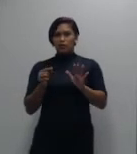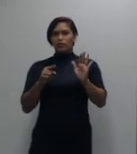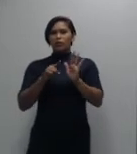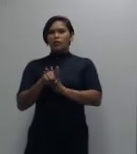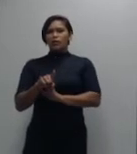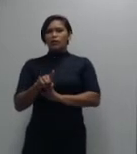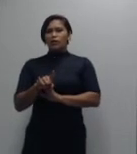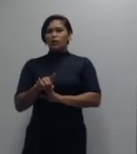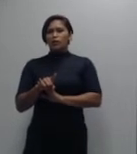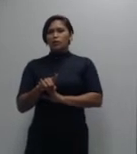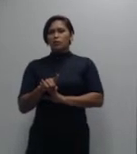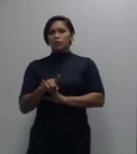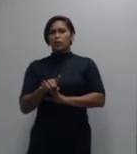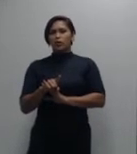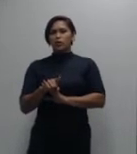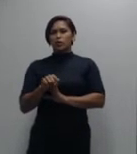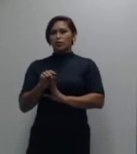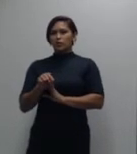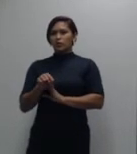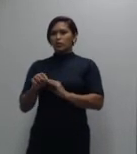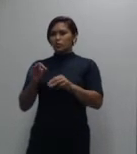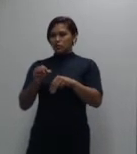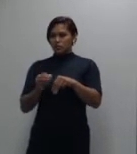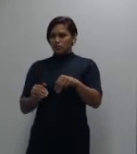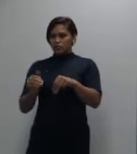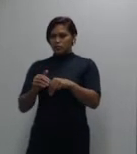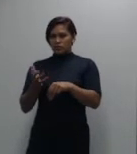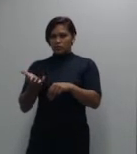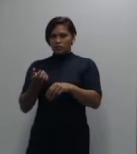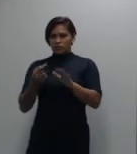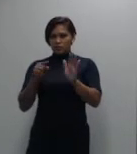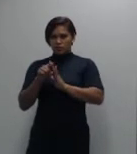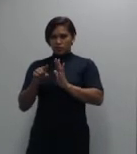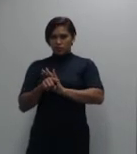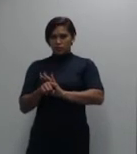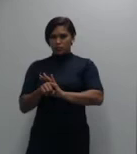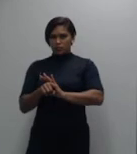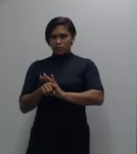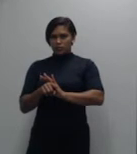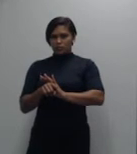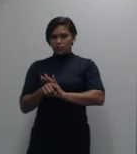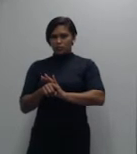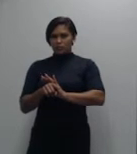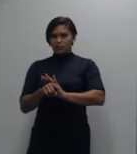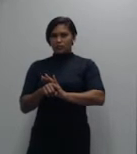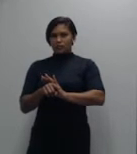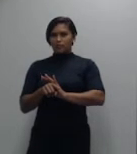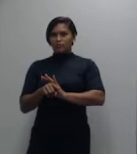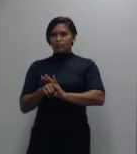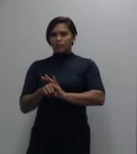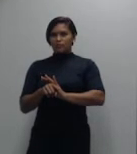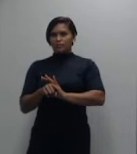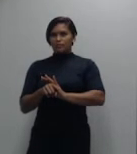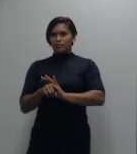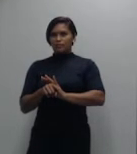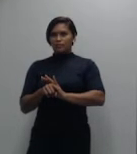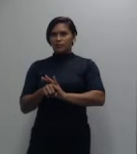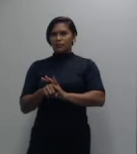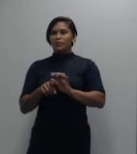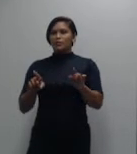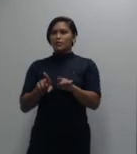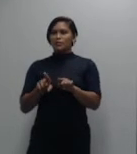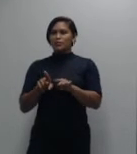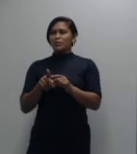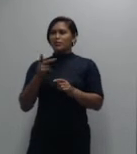senhores ministros e ministros que pretende fazer questionamento do contrário sempre acompanho o relator bom então